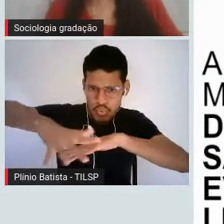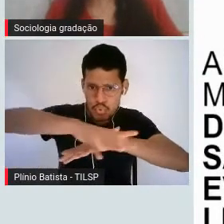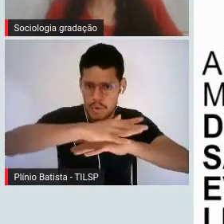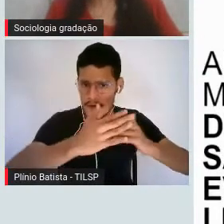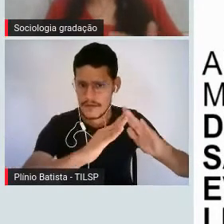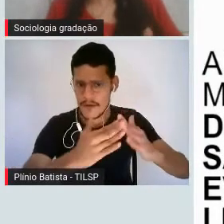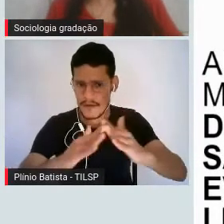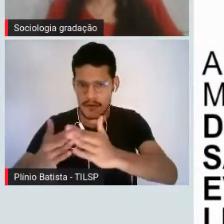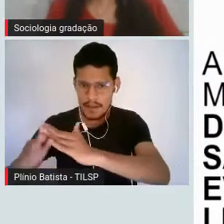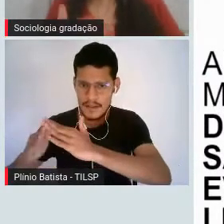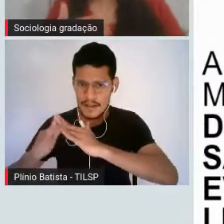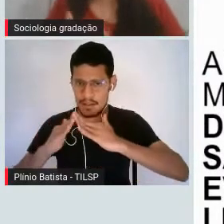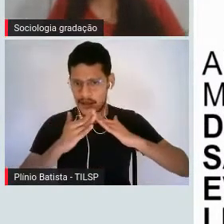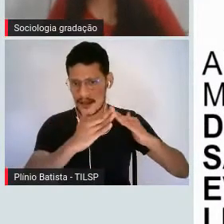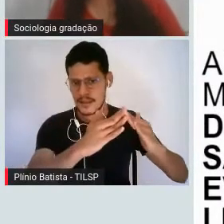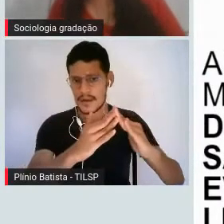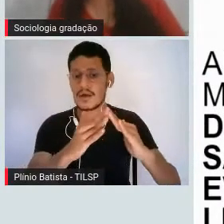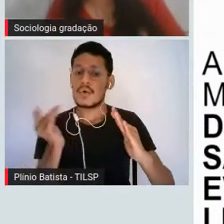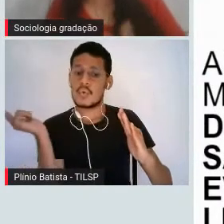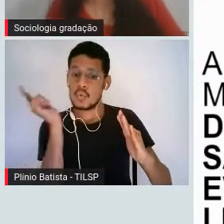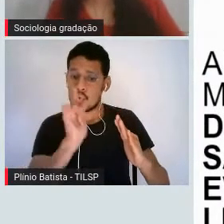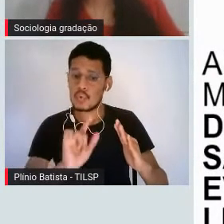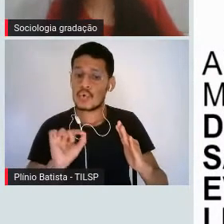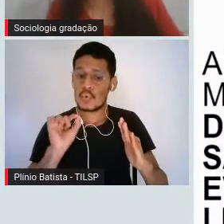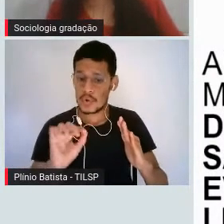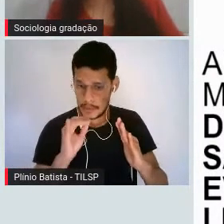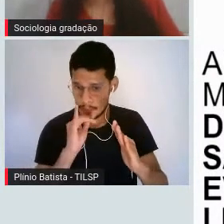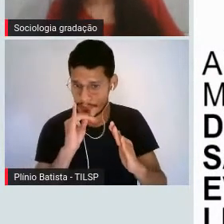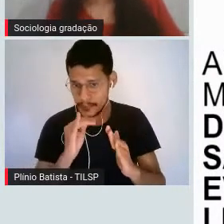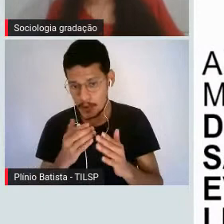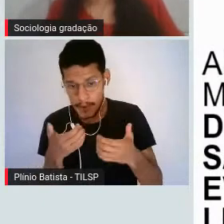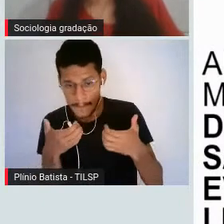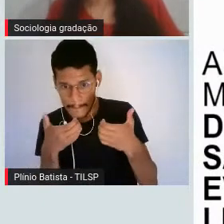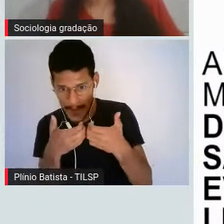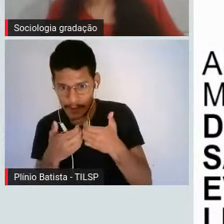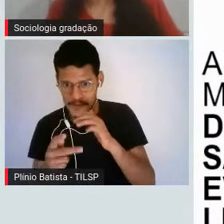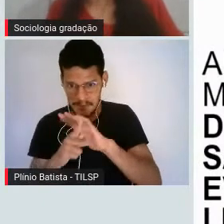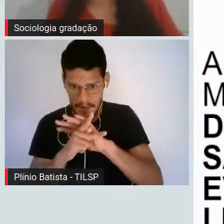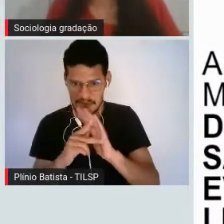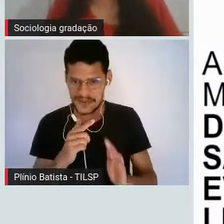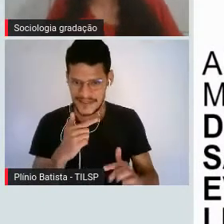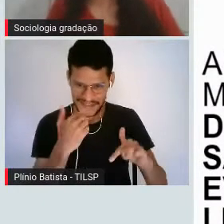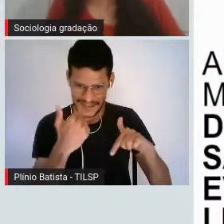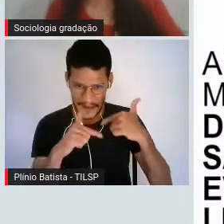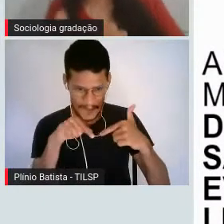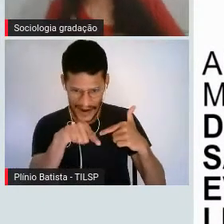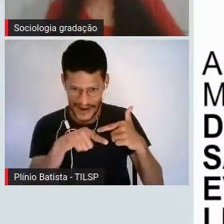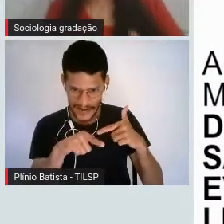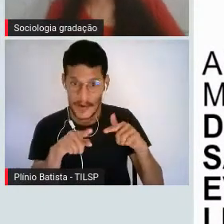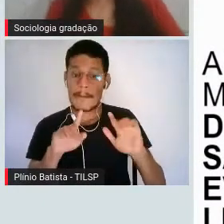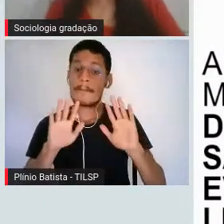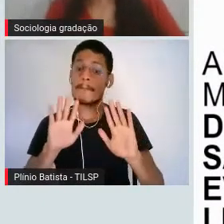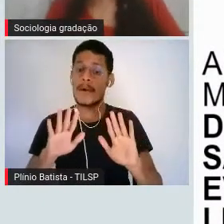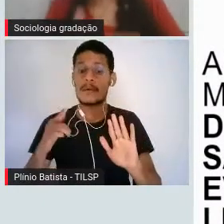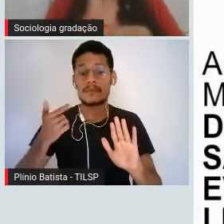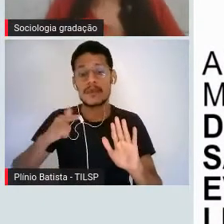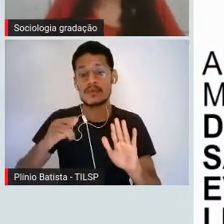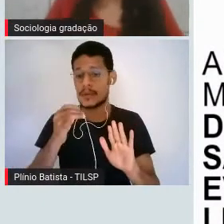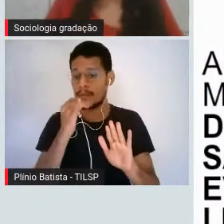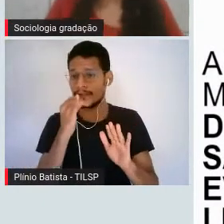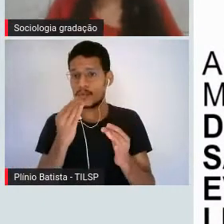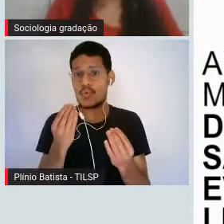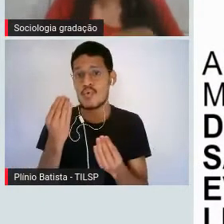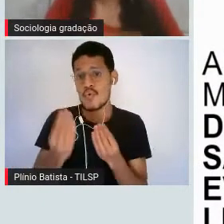elas conseguissem estar perto de onde trabalha, mas aí também não tinham condições de estar vivendo